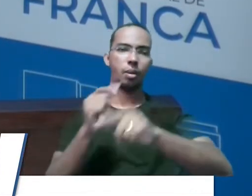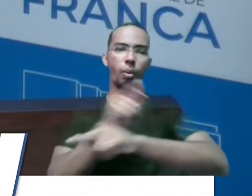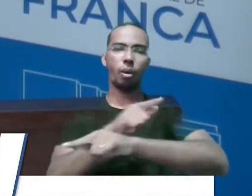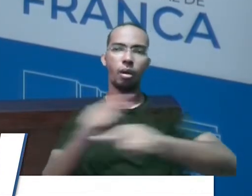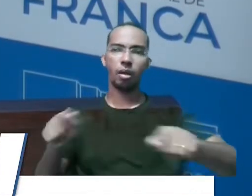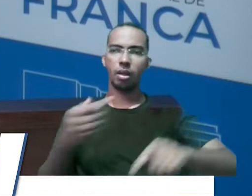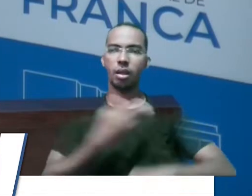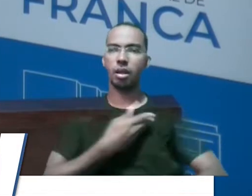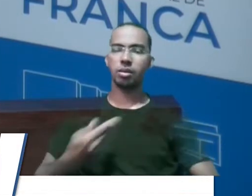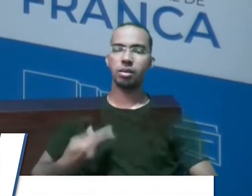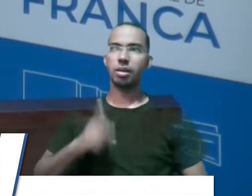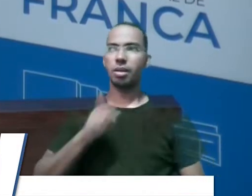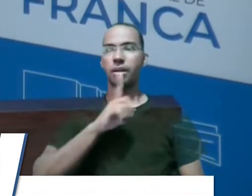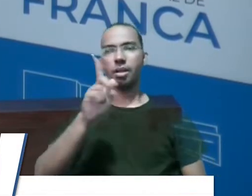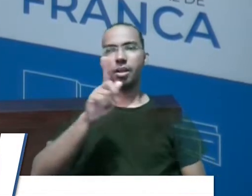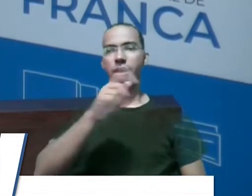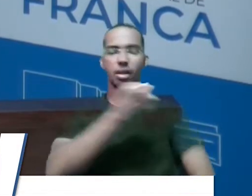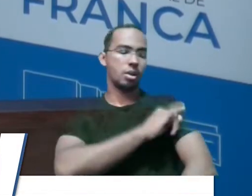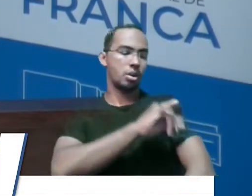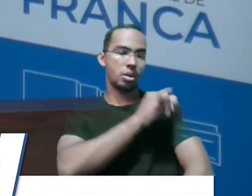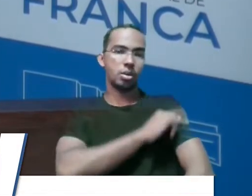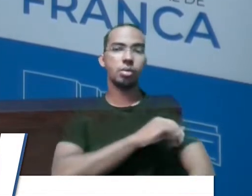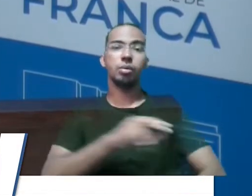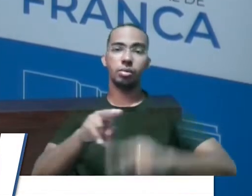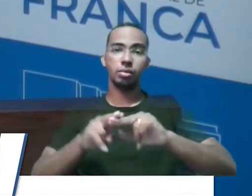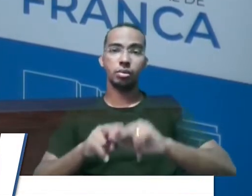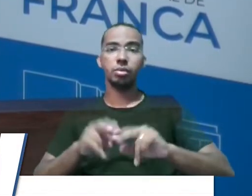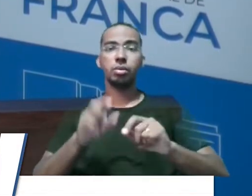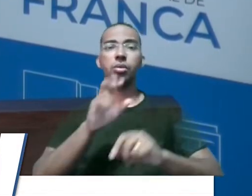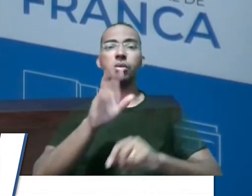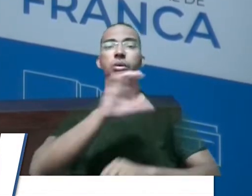no Rio de Janeiro. Por isso que em todo lugar hoje,